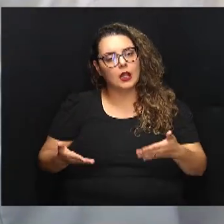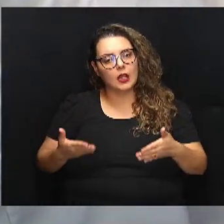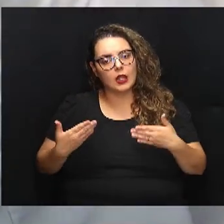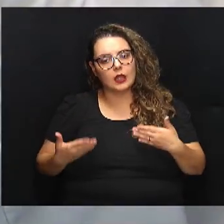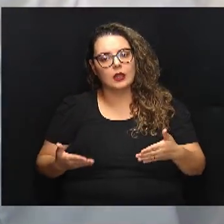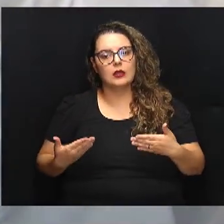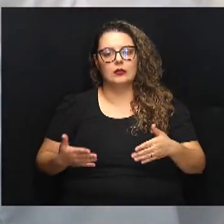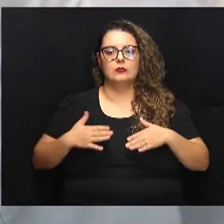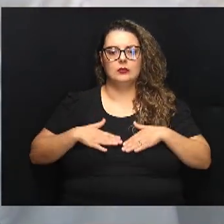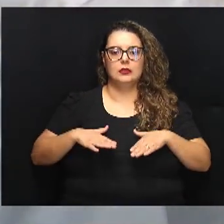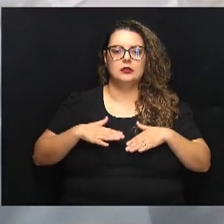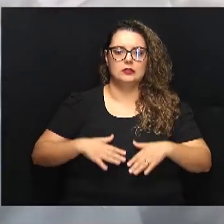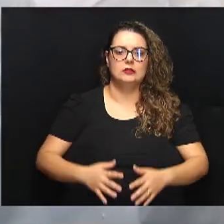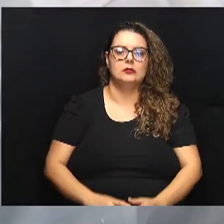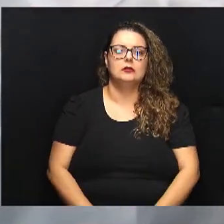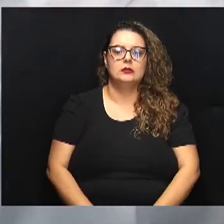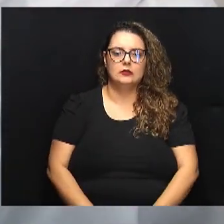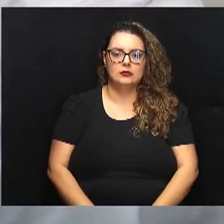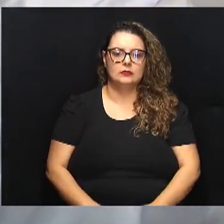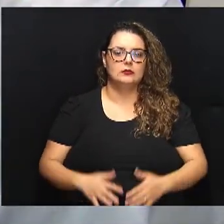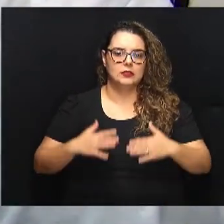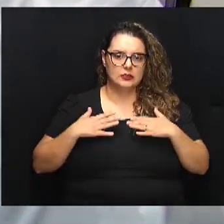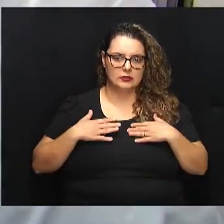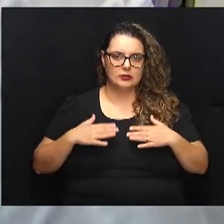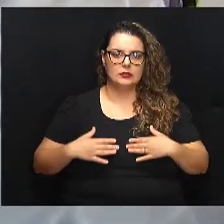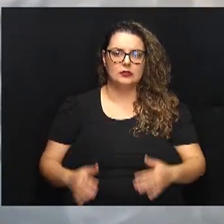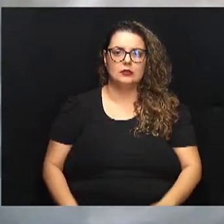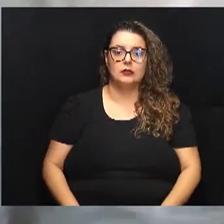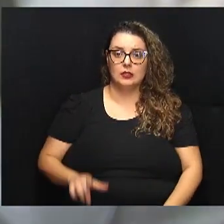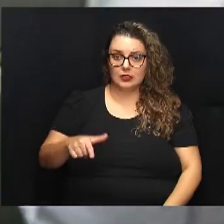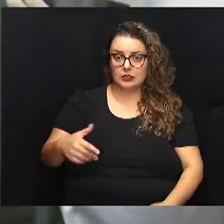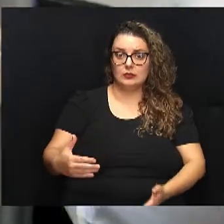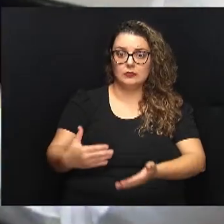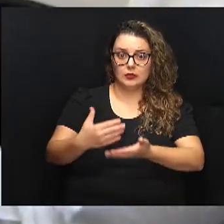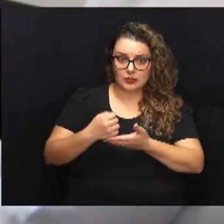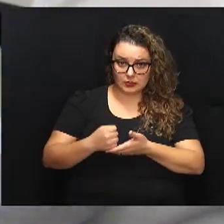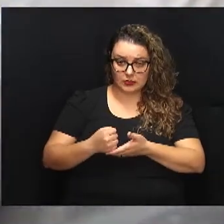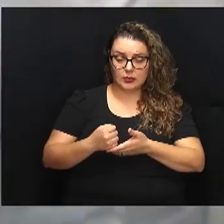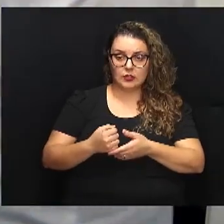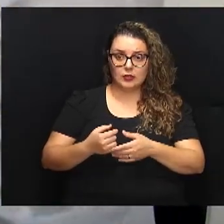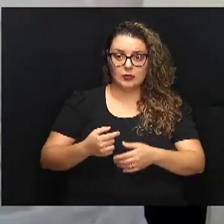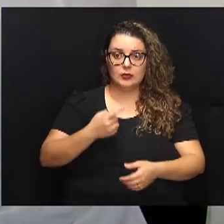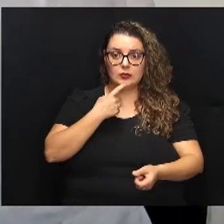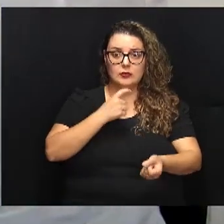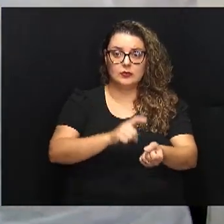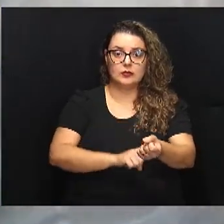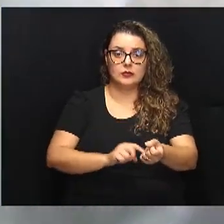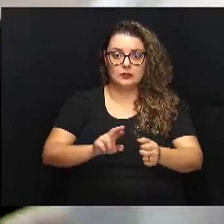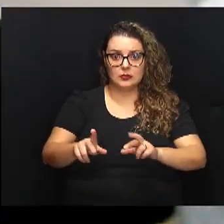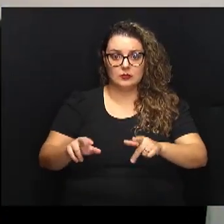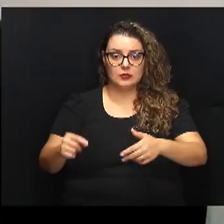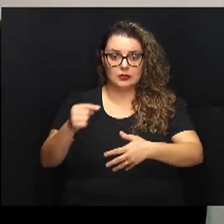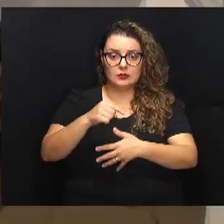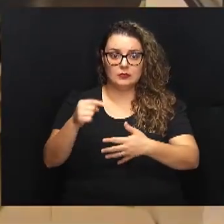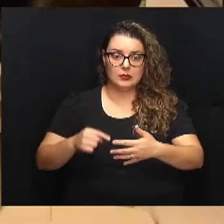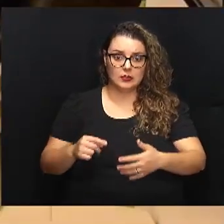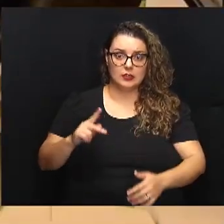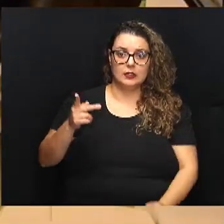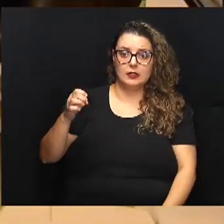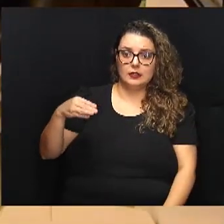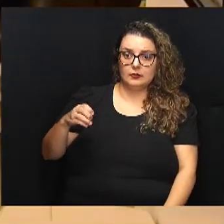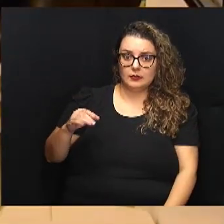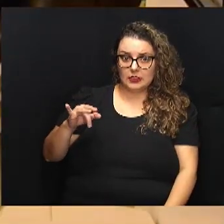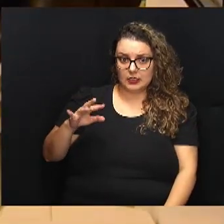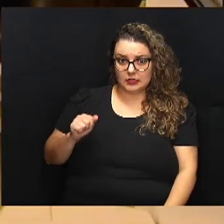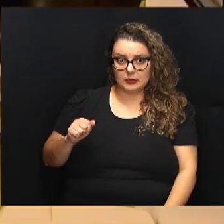para descanso, assim, descanso físico. E após a coleta, o sangue é processado para separar os diferentes componentes, como hemácias, plaquetas